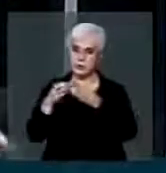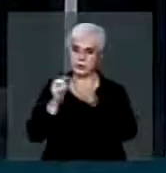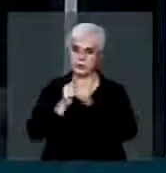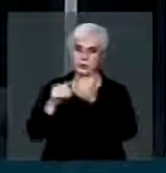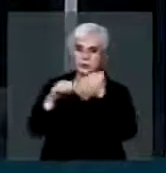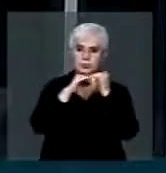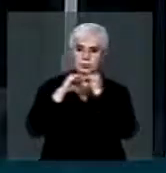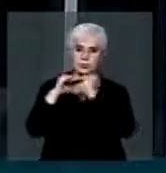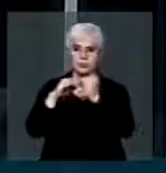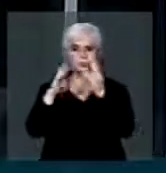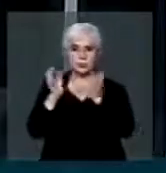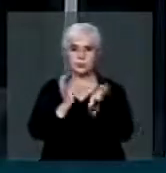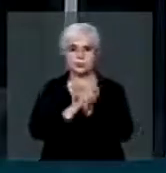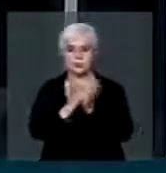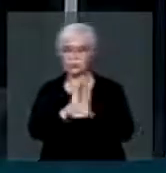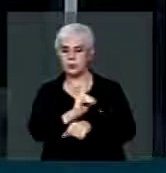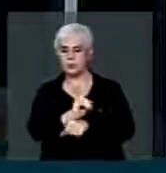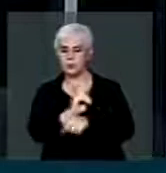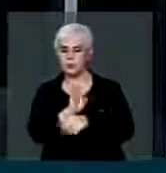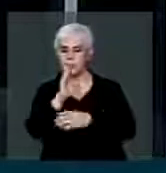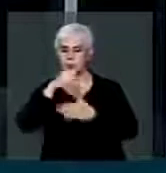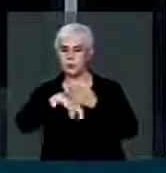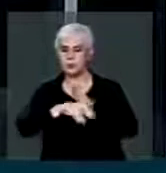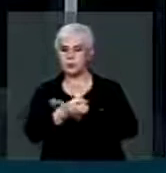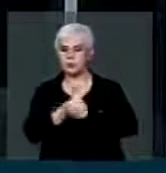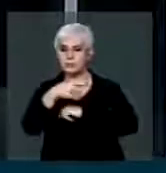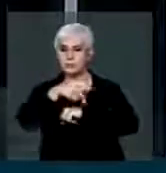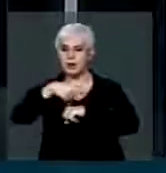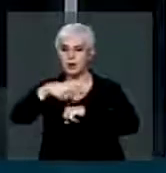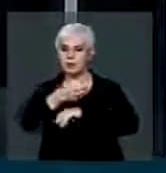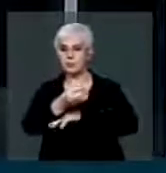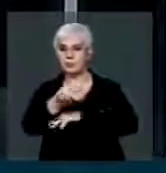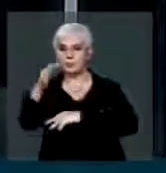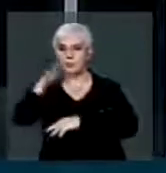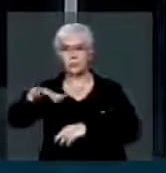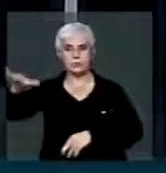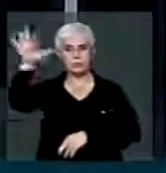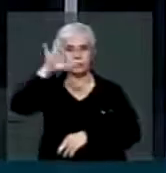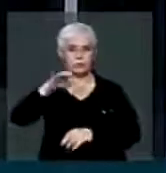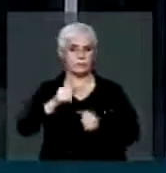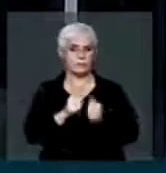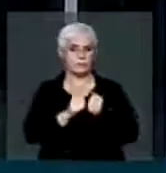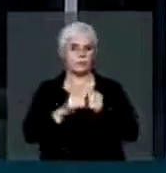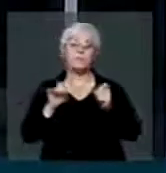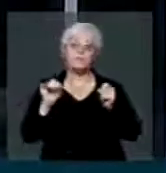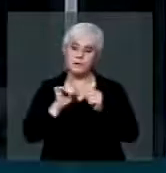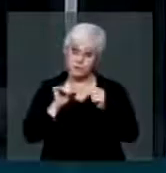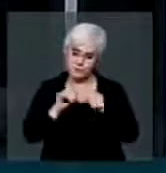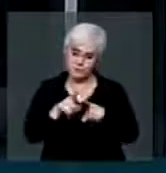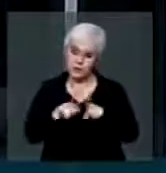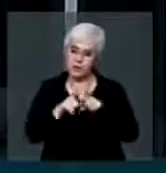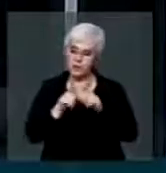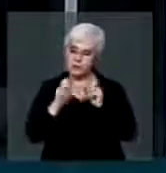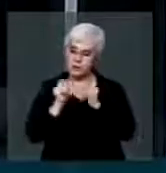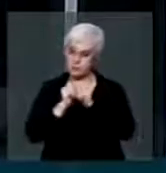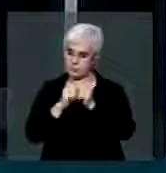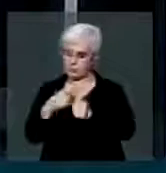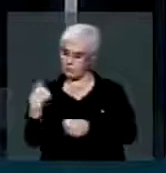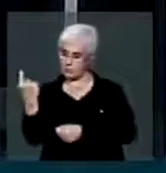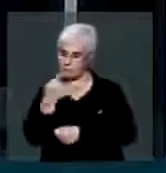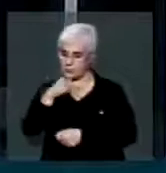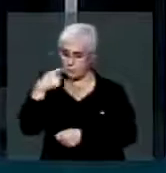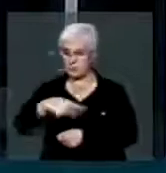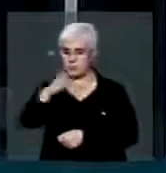similaridade com os órgãos de controle interno de outros países, que desenvolvem e têm conosco